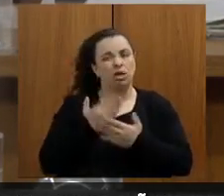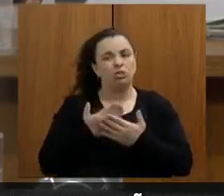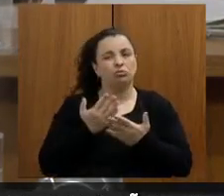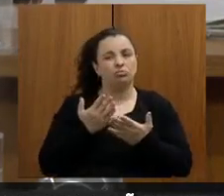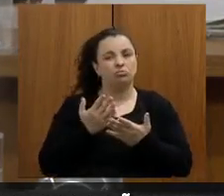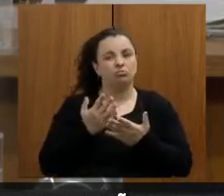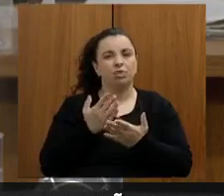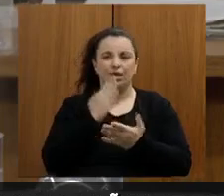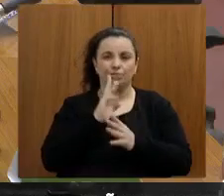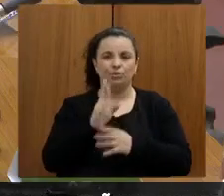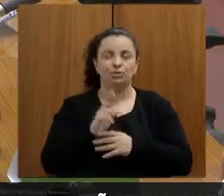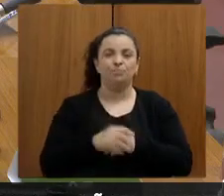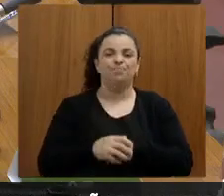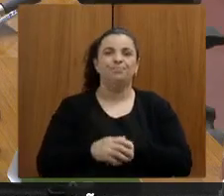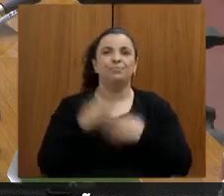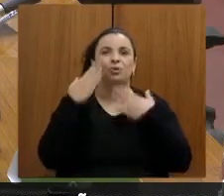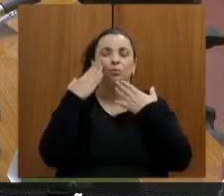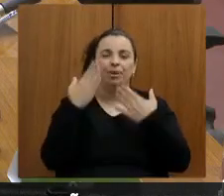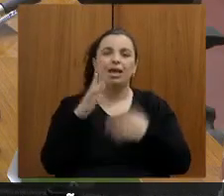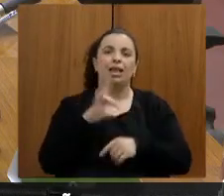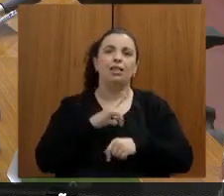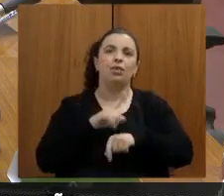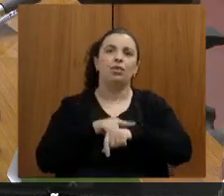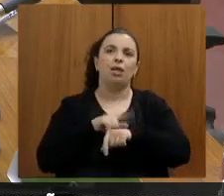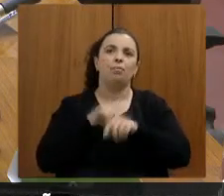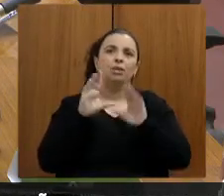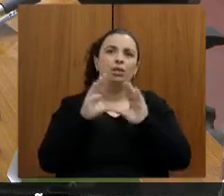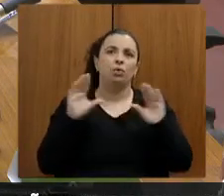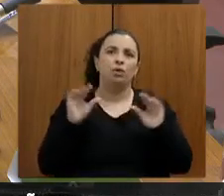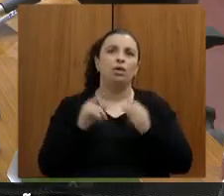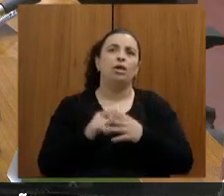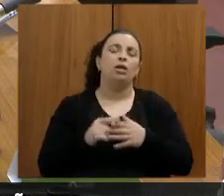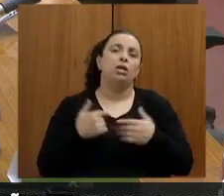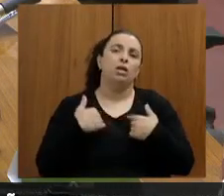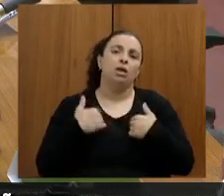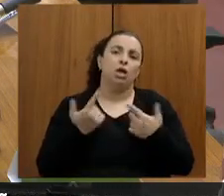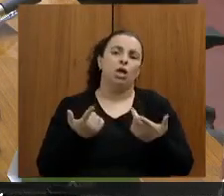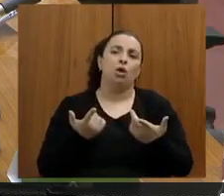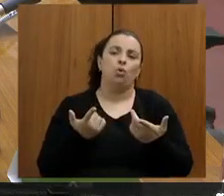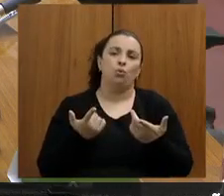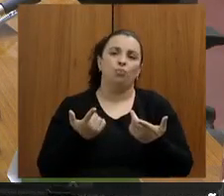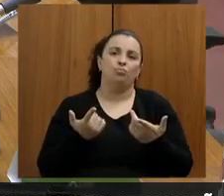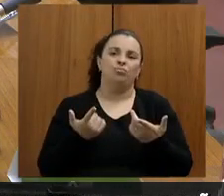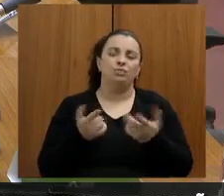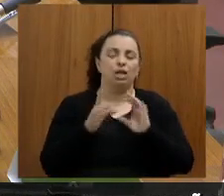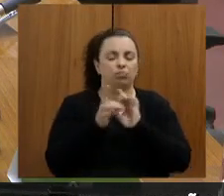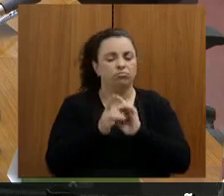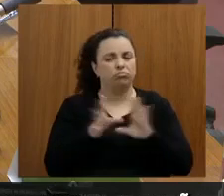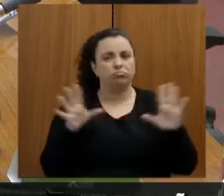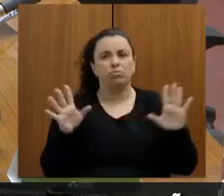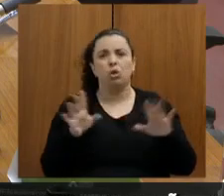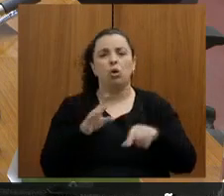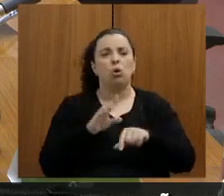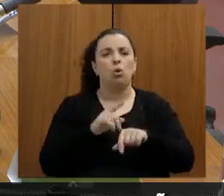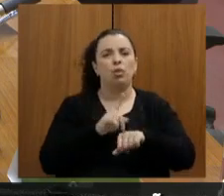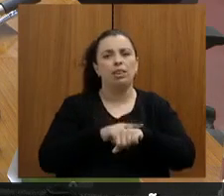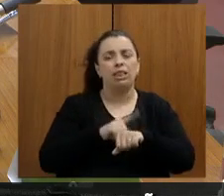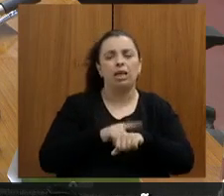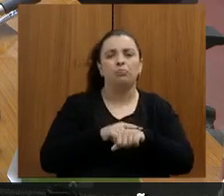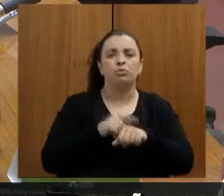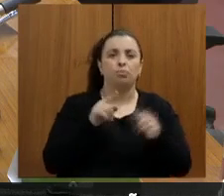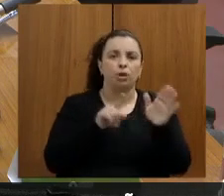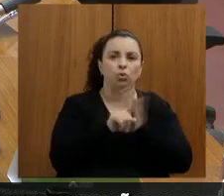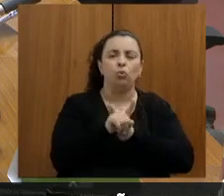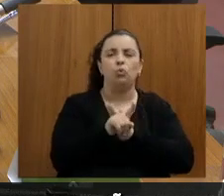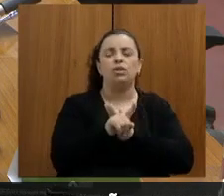obrigado e como a gente tá tranquilo Comandante eu tem sido bem complacente até nos prazos de pergunta de resposta